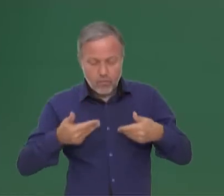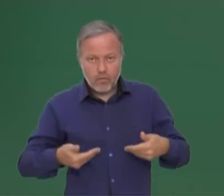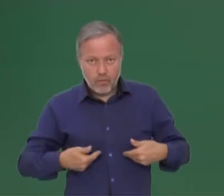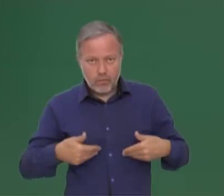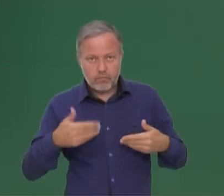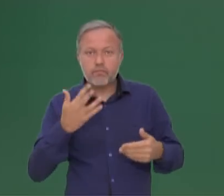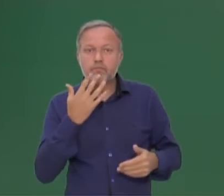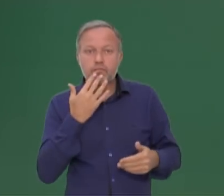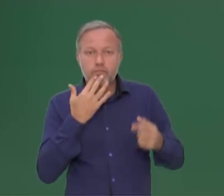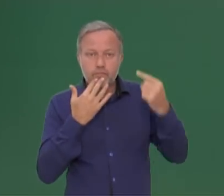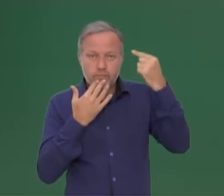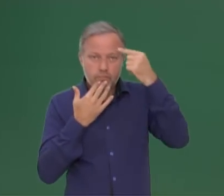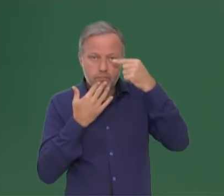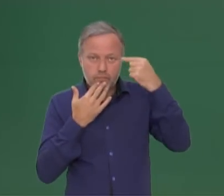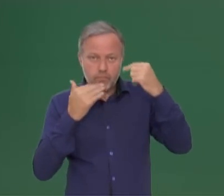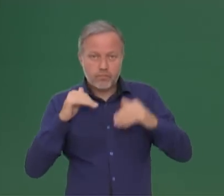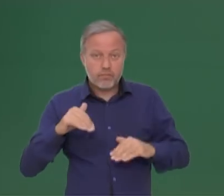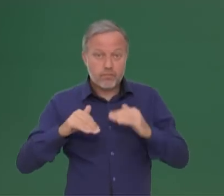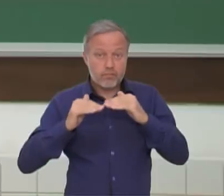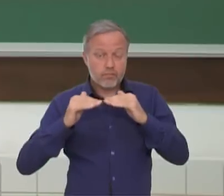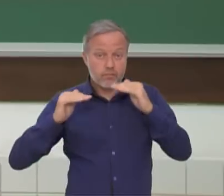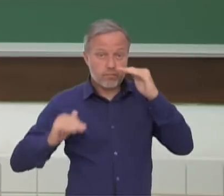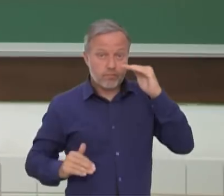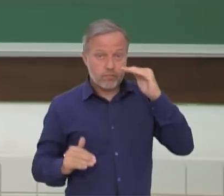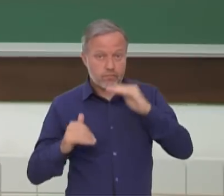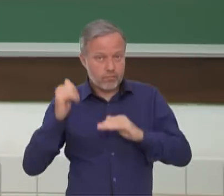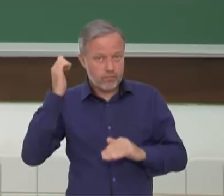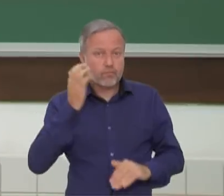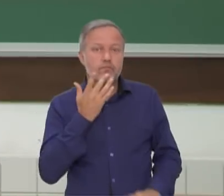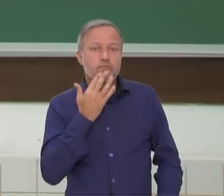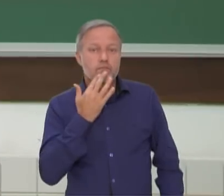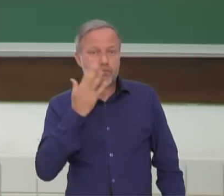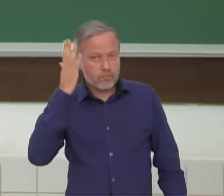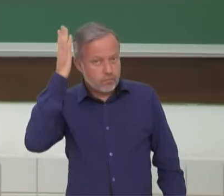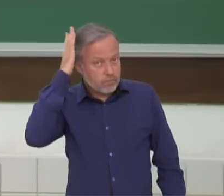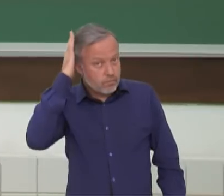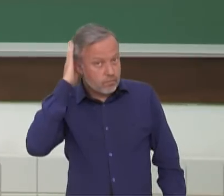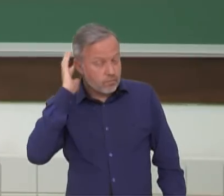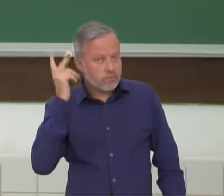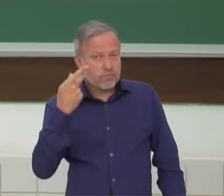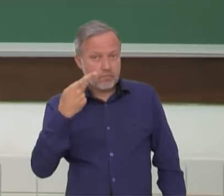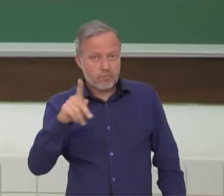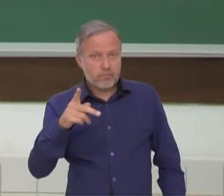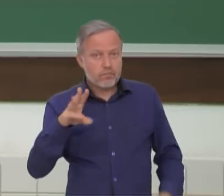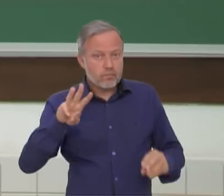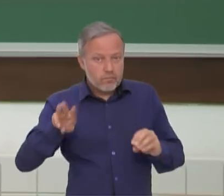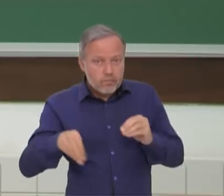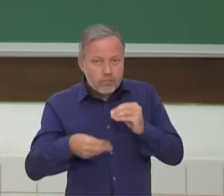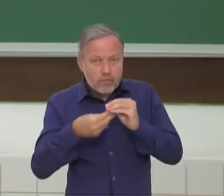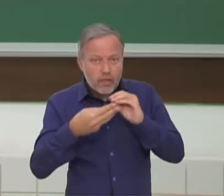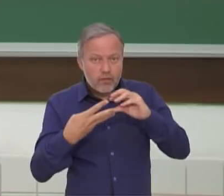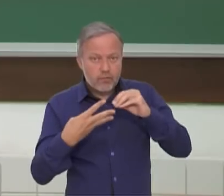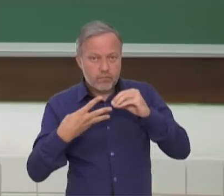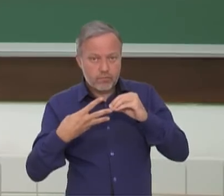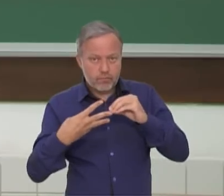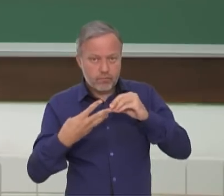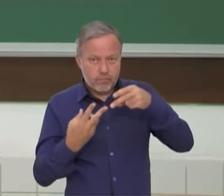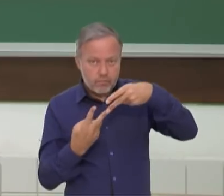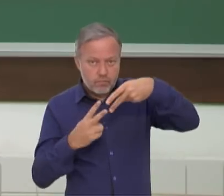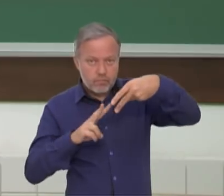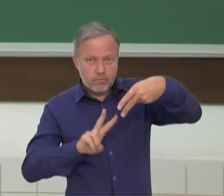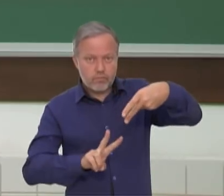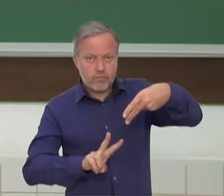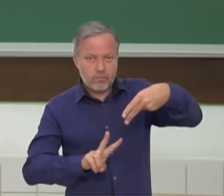cor dos seus olhos, a sua estatura, a cor do seu cabelo. Então, as características do ser estão